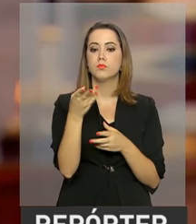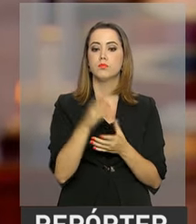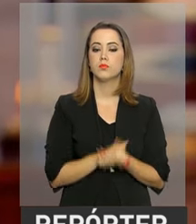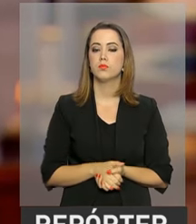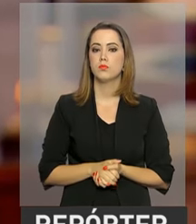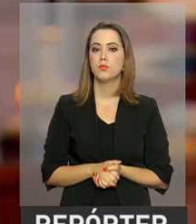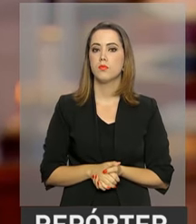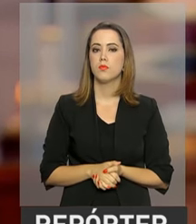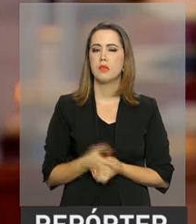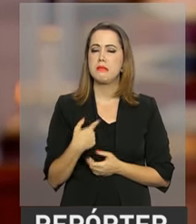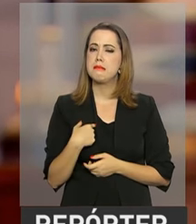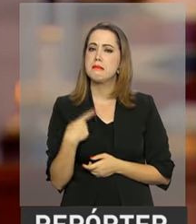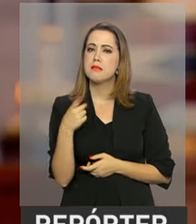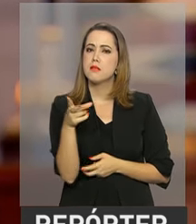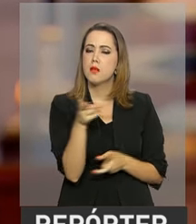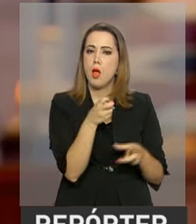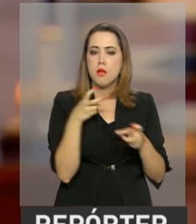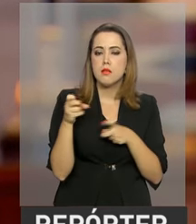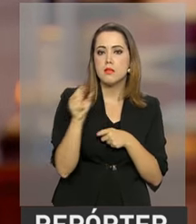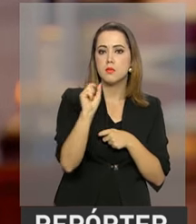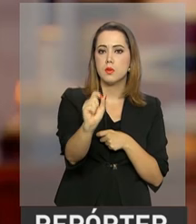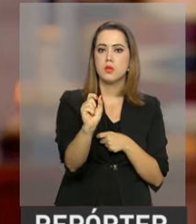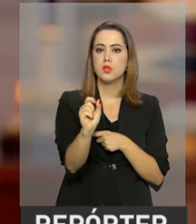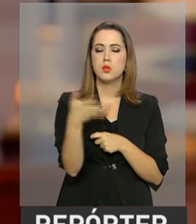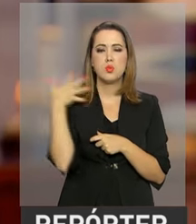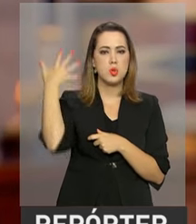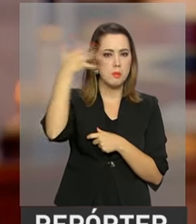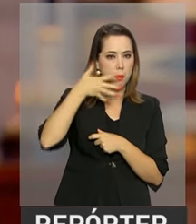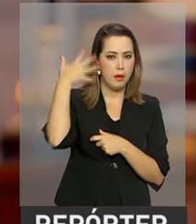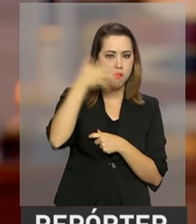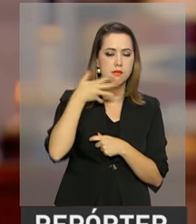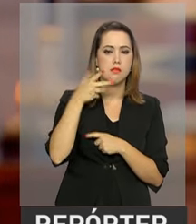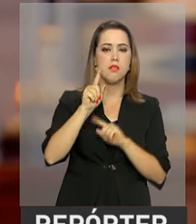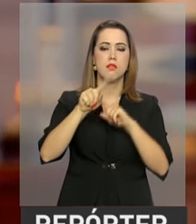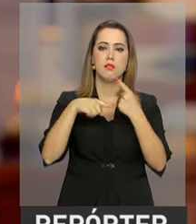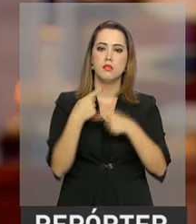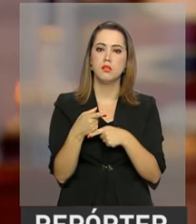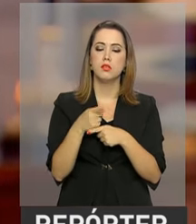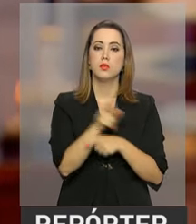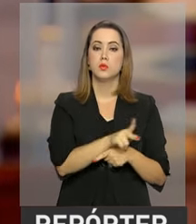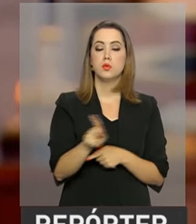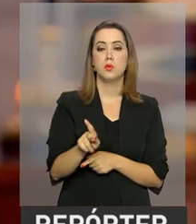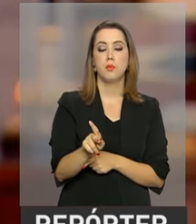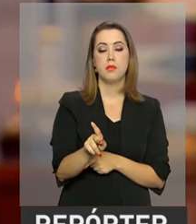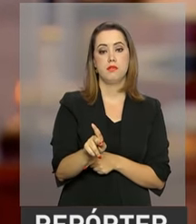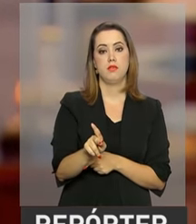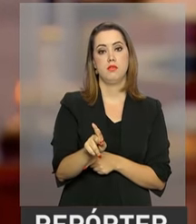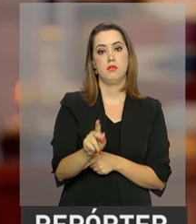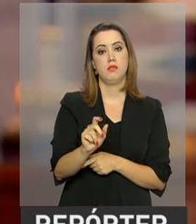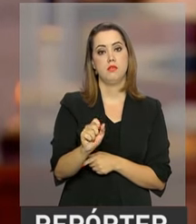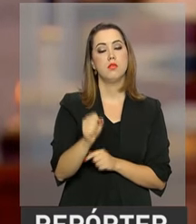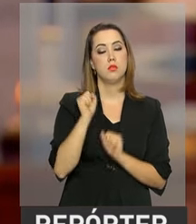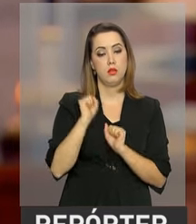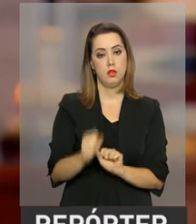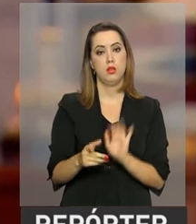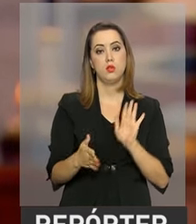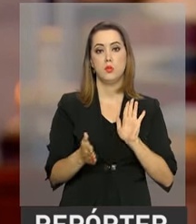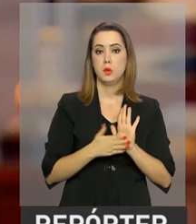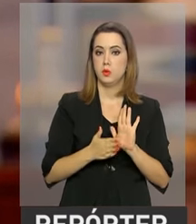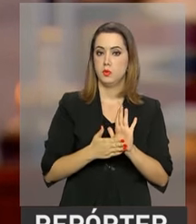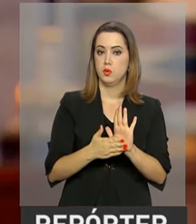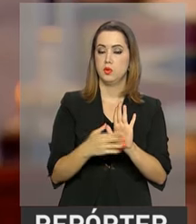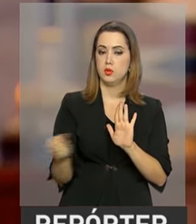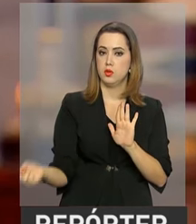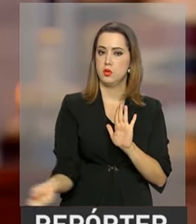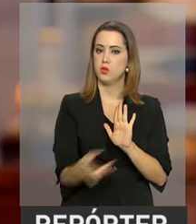As expectativas em relação ao seminário e ao que o presidente possa mostrar, como as novas